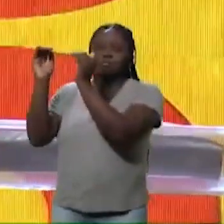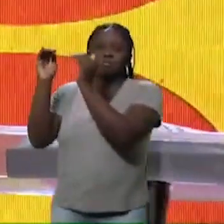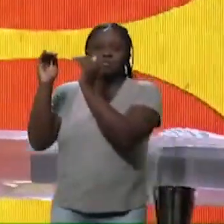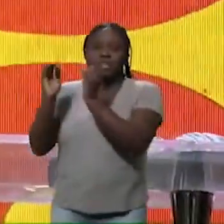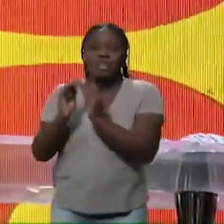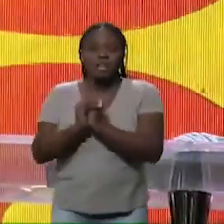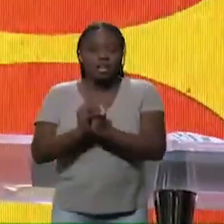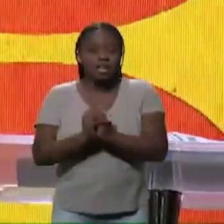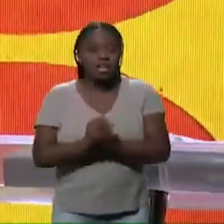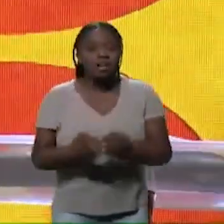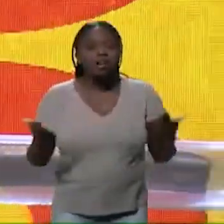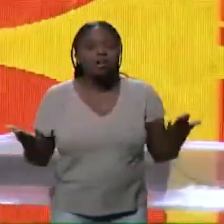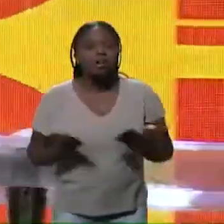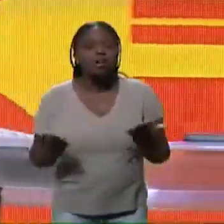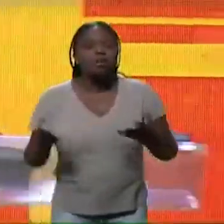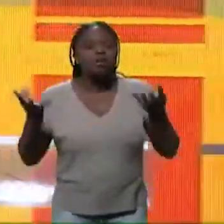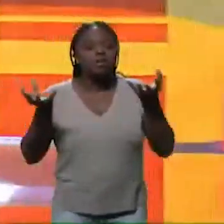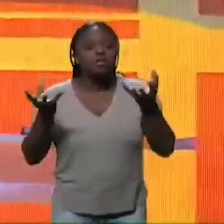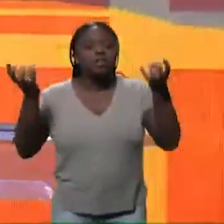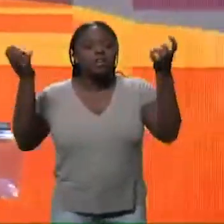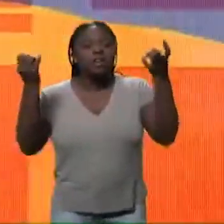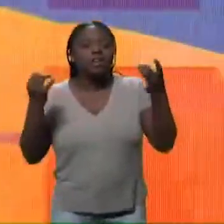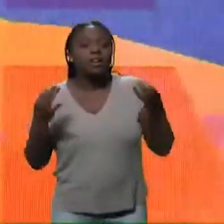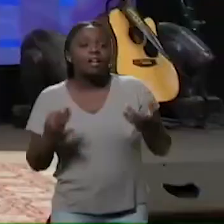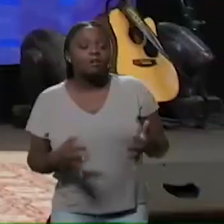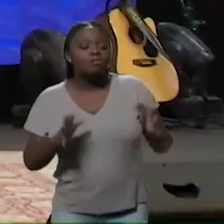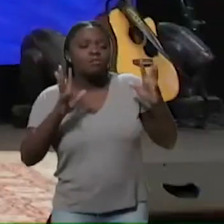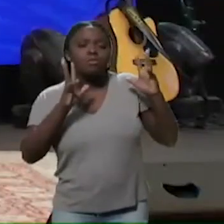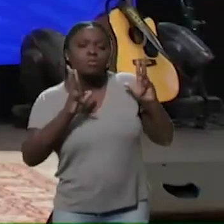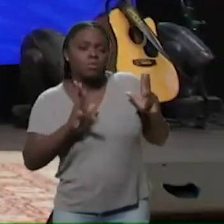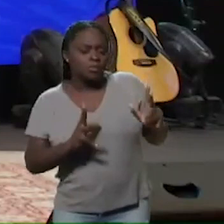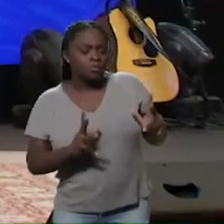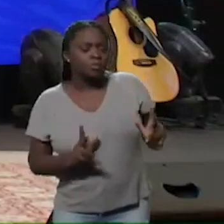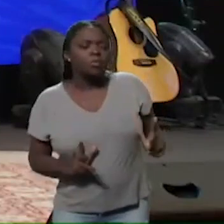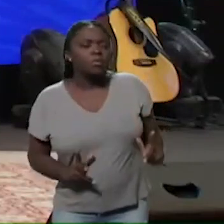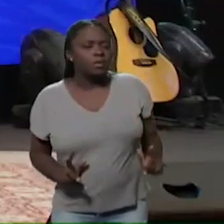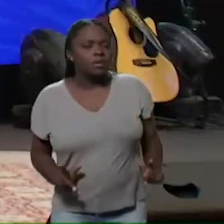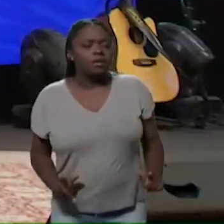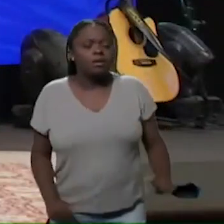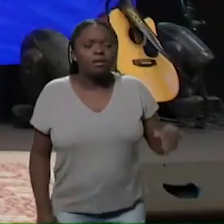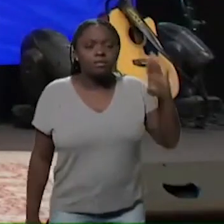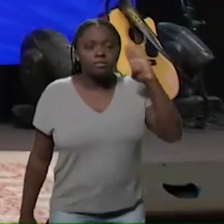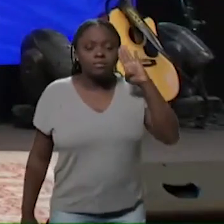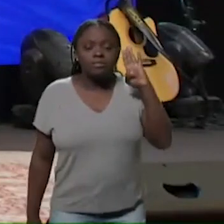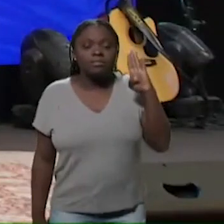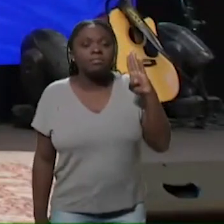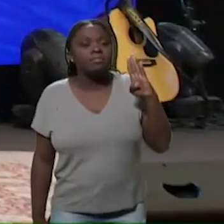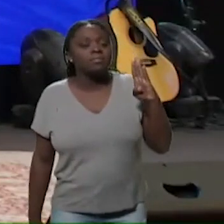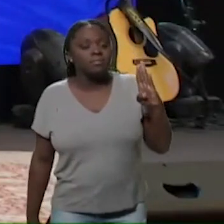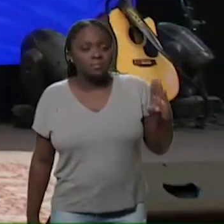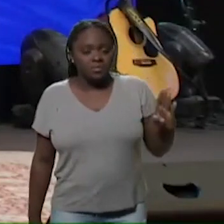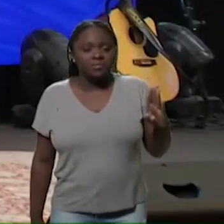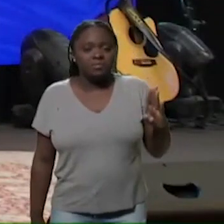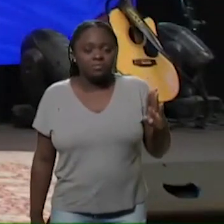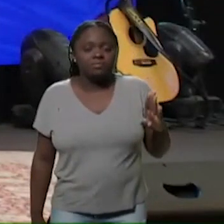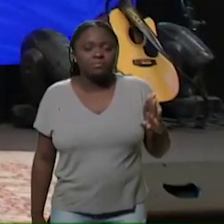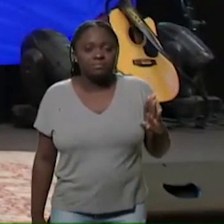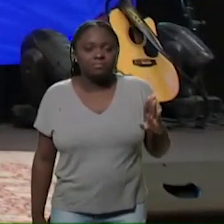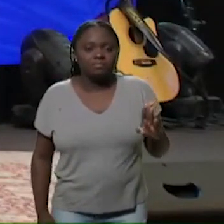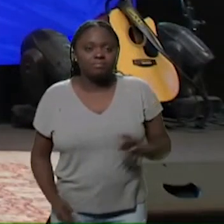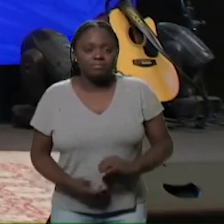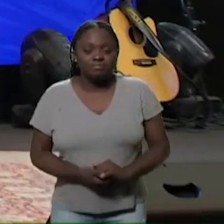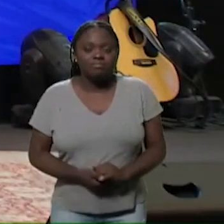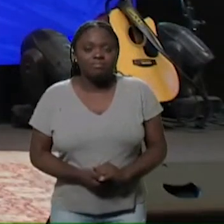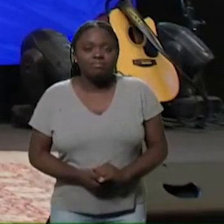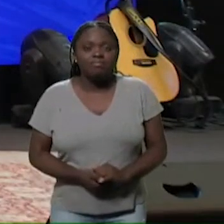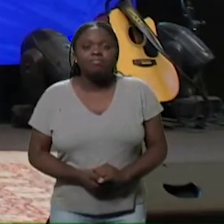Hoje eu quero falar sobre pureza a qualquer custo. Pureza a qualquer custo.